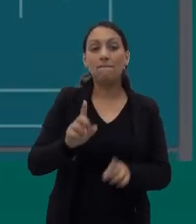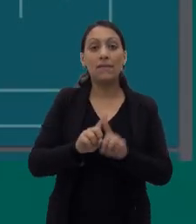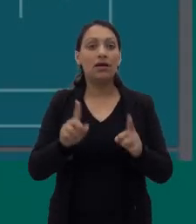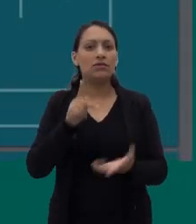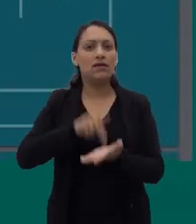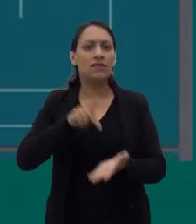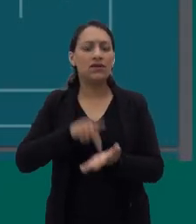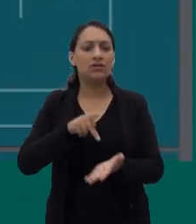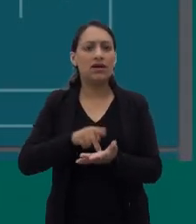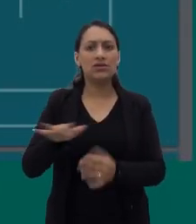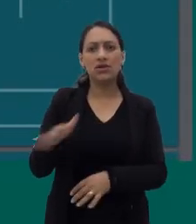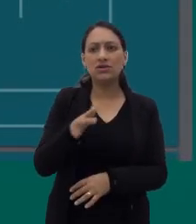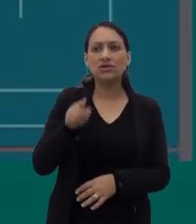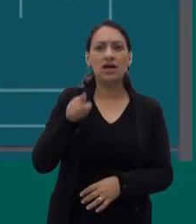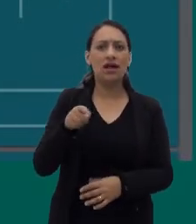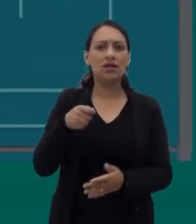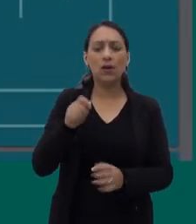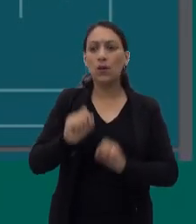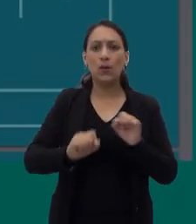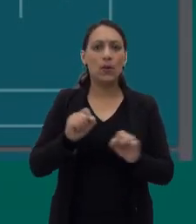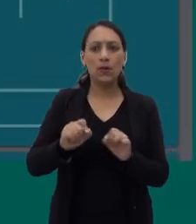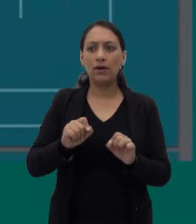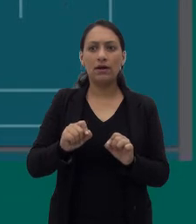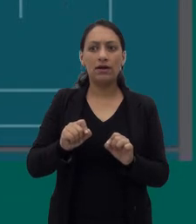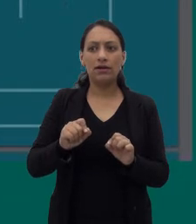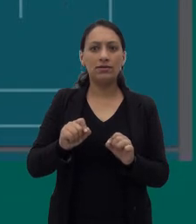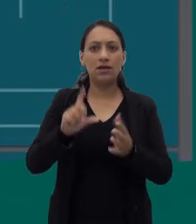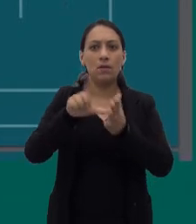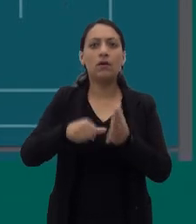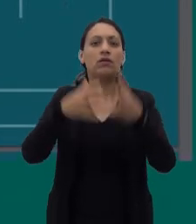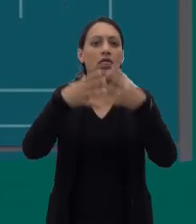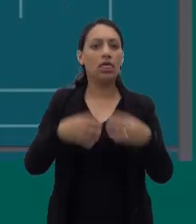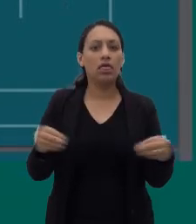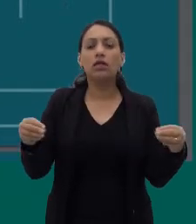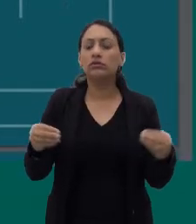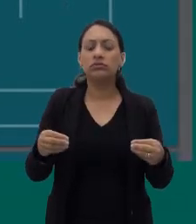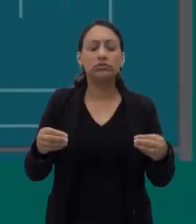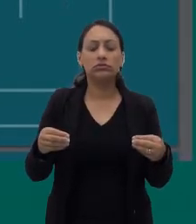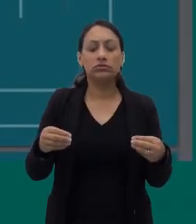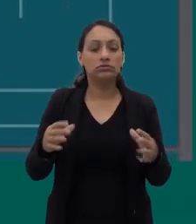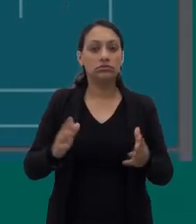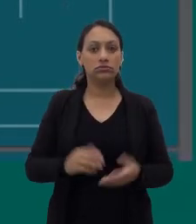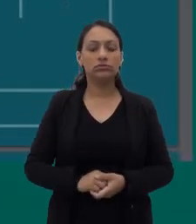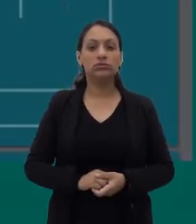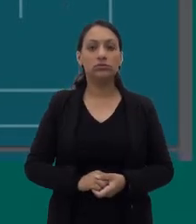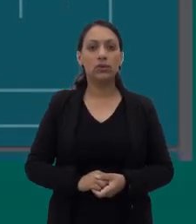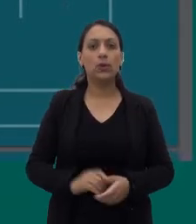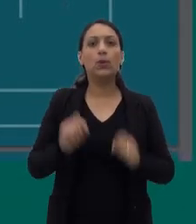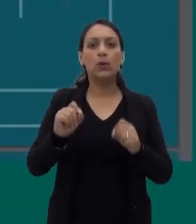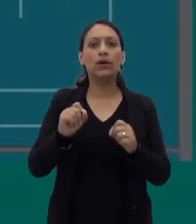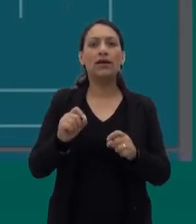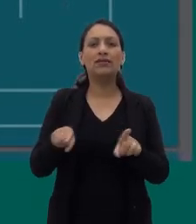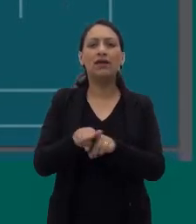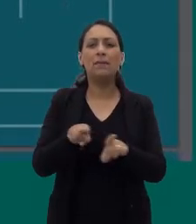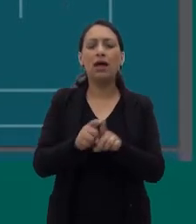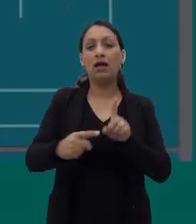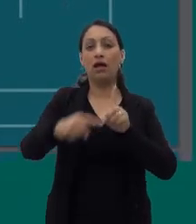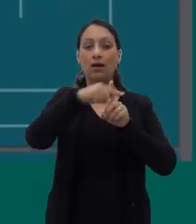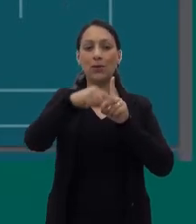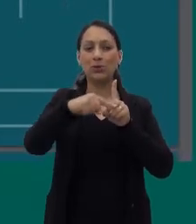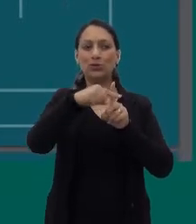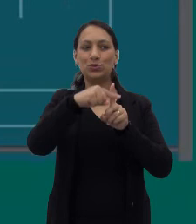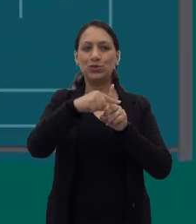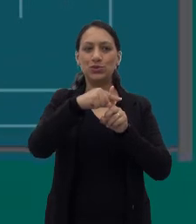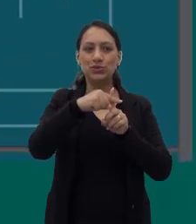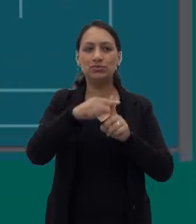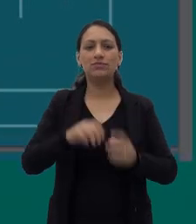está fugindo de algo e lá pelas tantas também se destruindo, né? O excesso de produtividade, né?